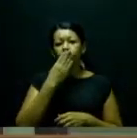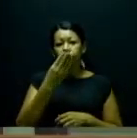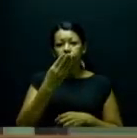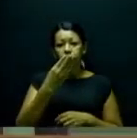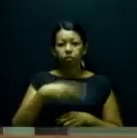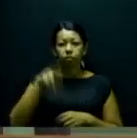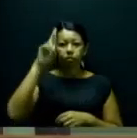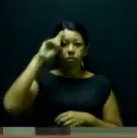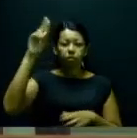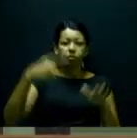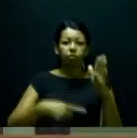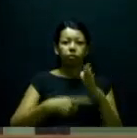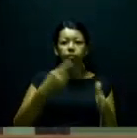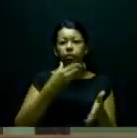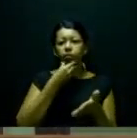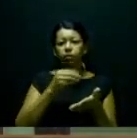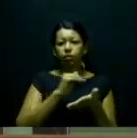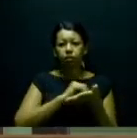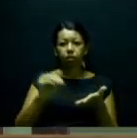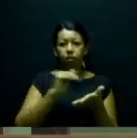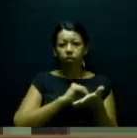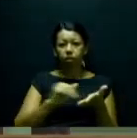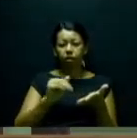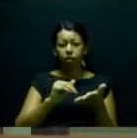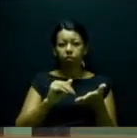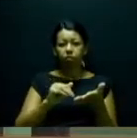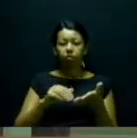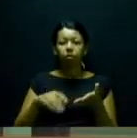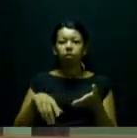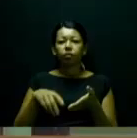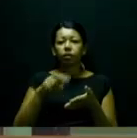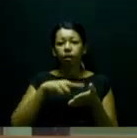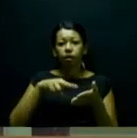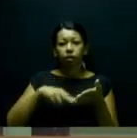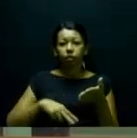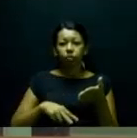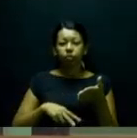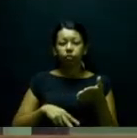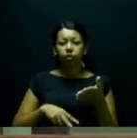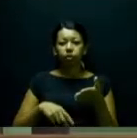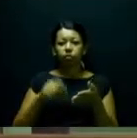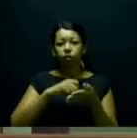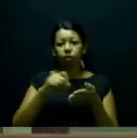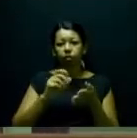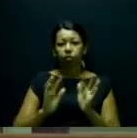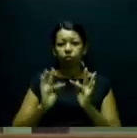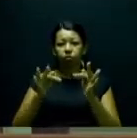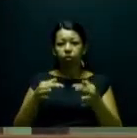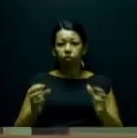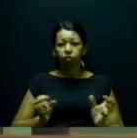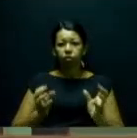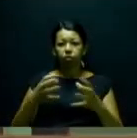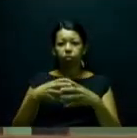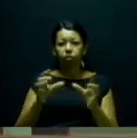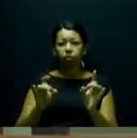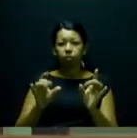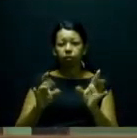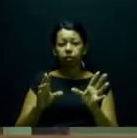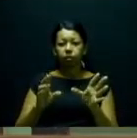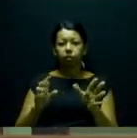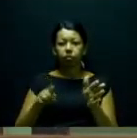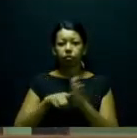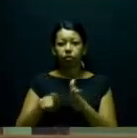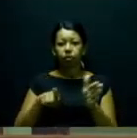Solicito ao senhor primeiro secretário que proceda à leitura do relatório final da Comissão Especial